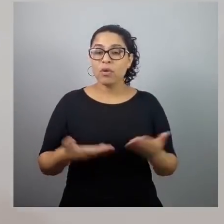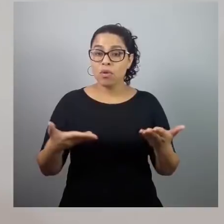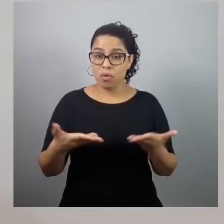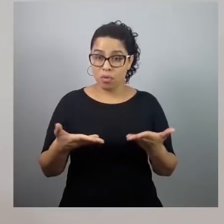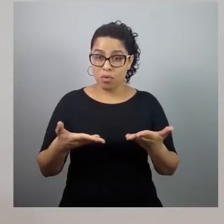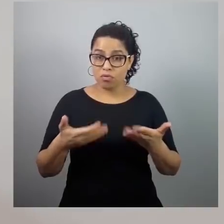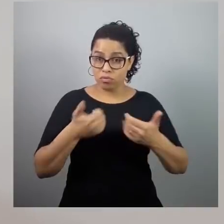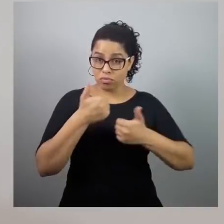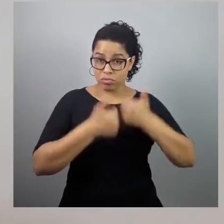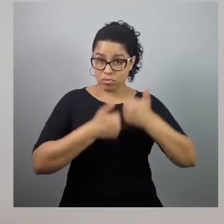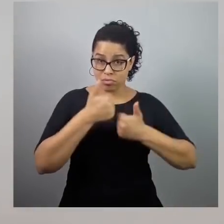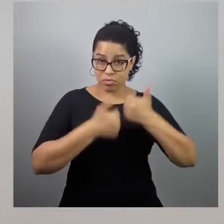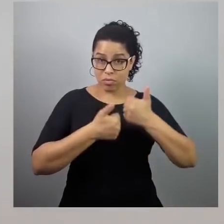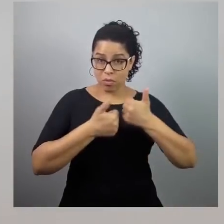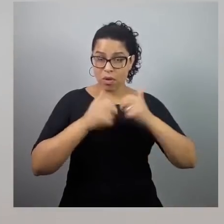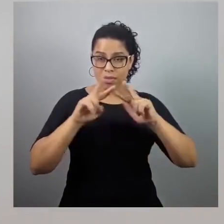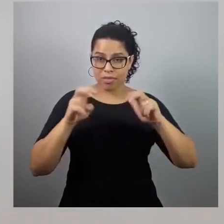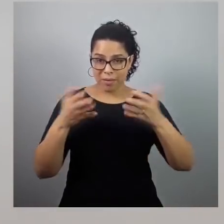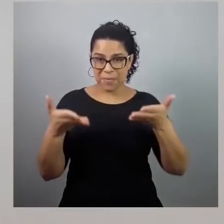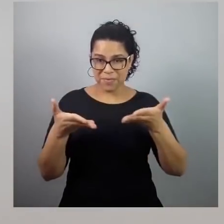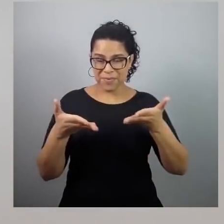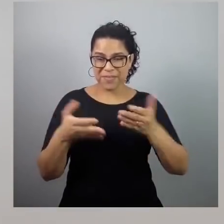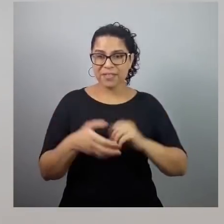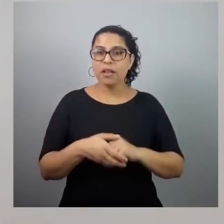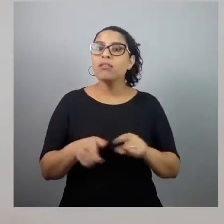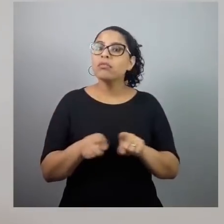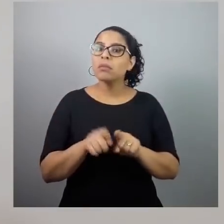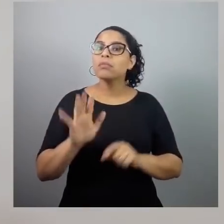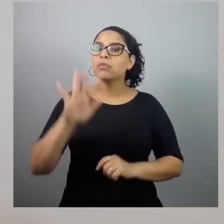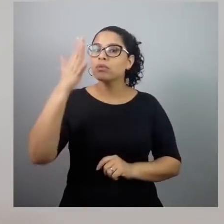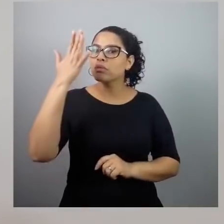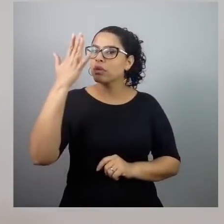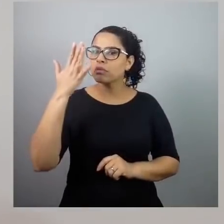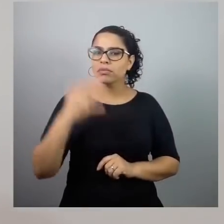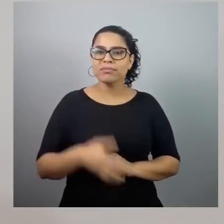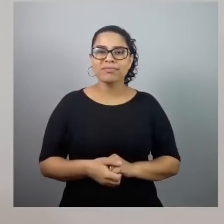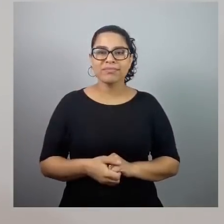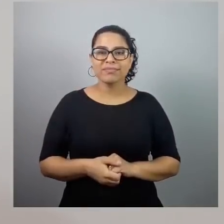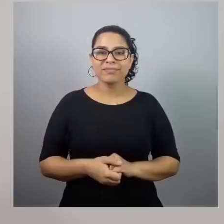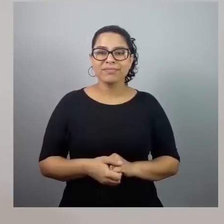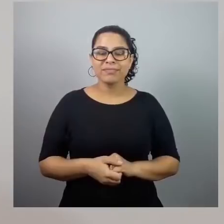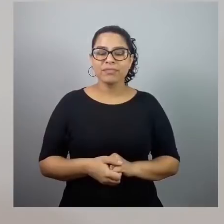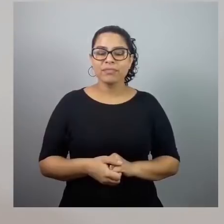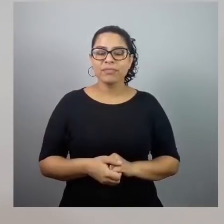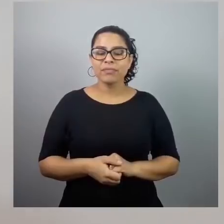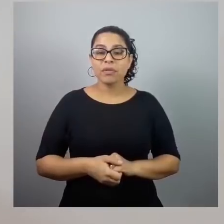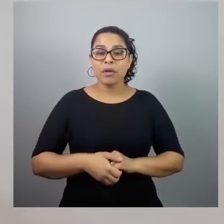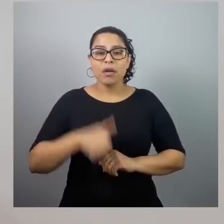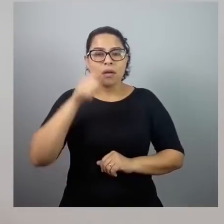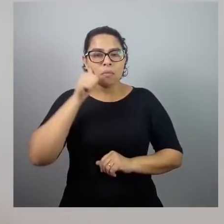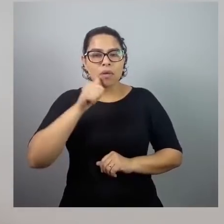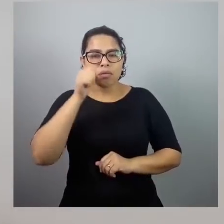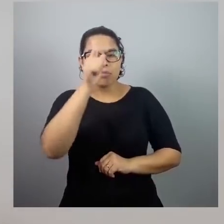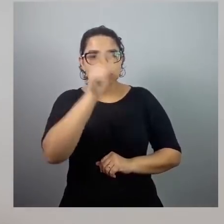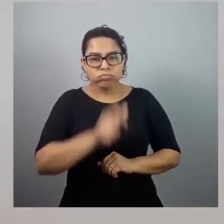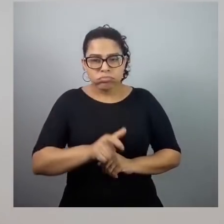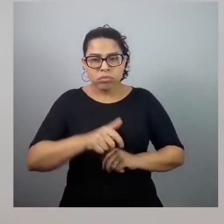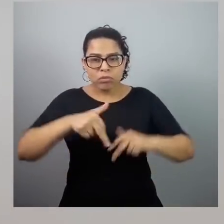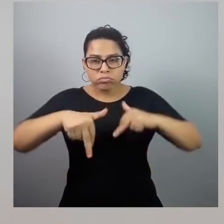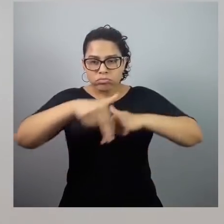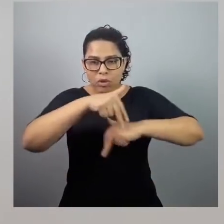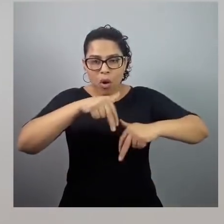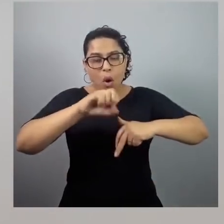No futebol, que é o tema do nosso encontro de hoje, isso também acontece muito. Sejam elas atuando como jogadoras ou em